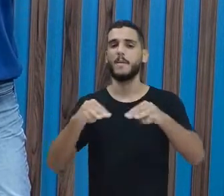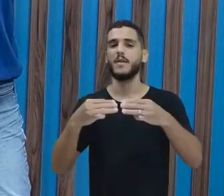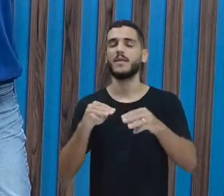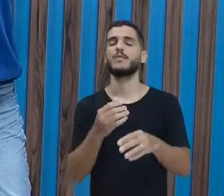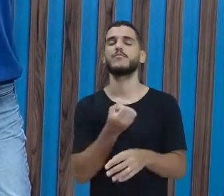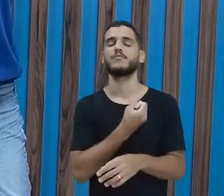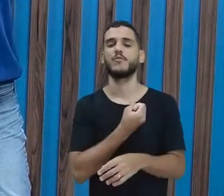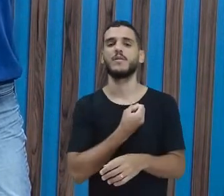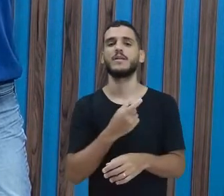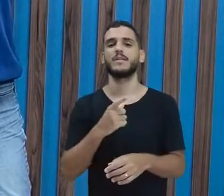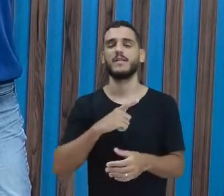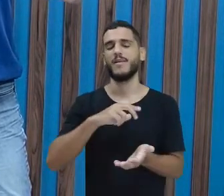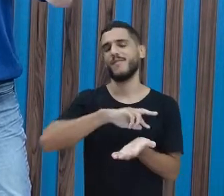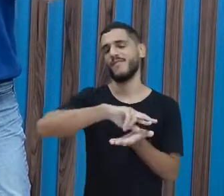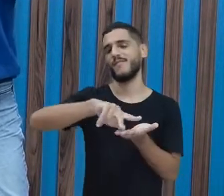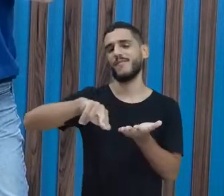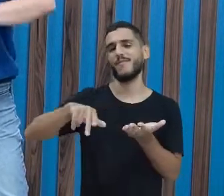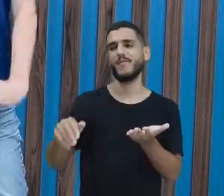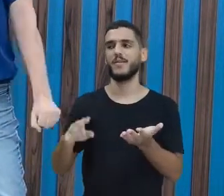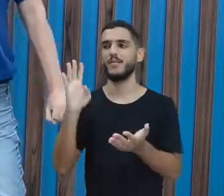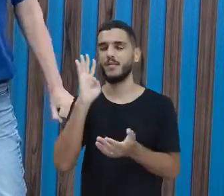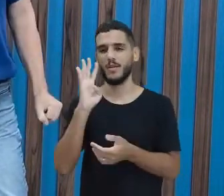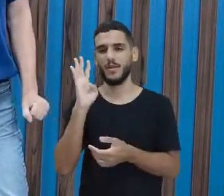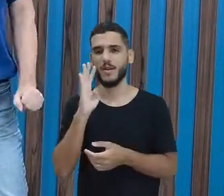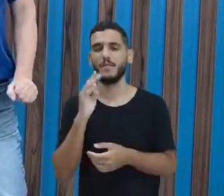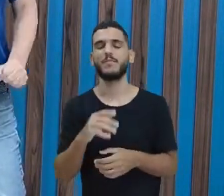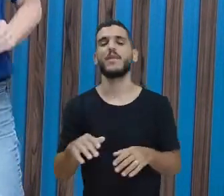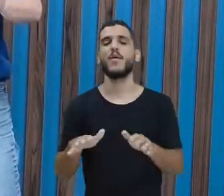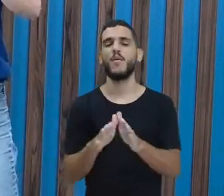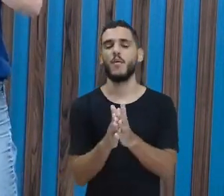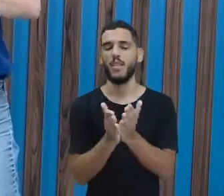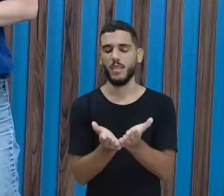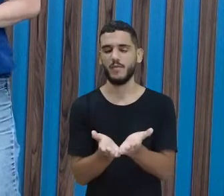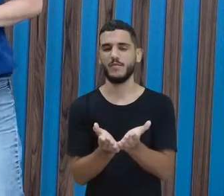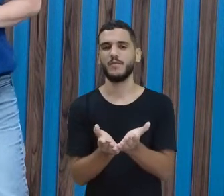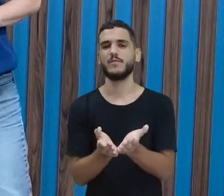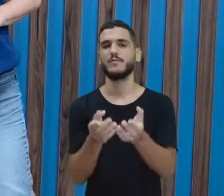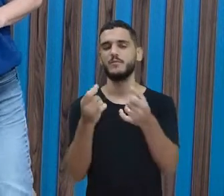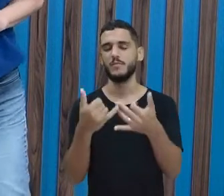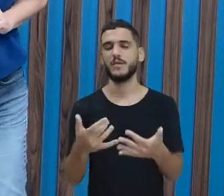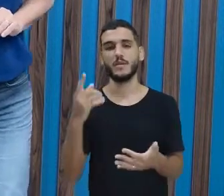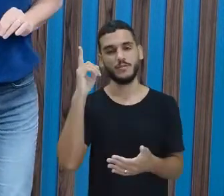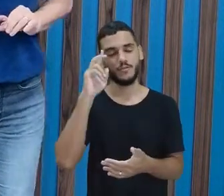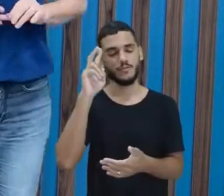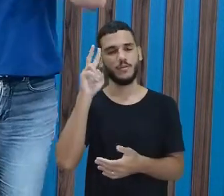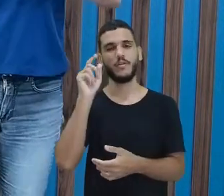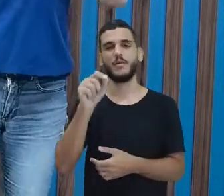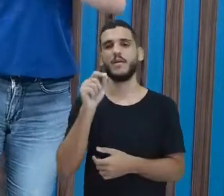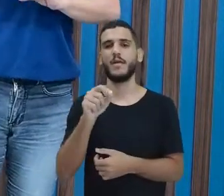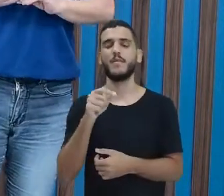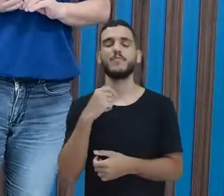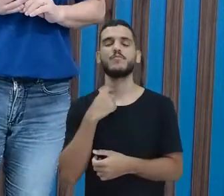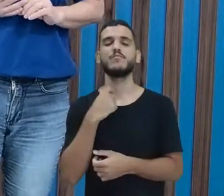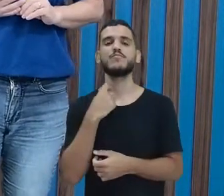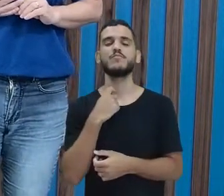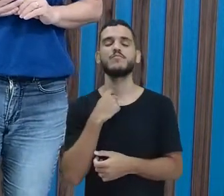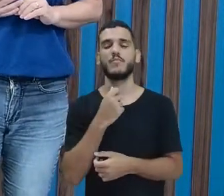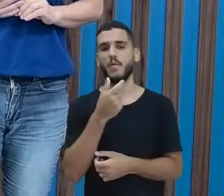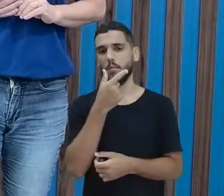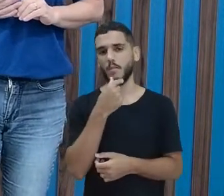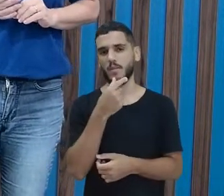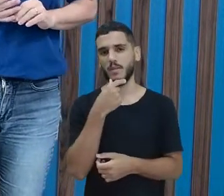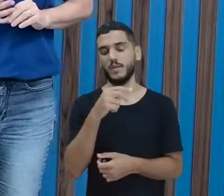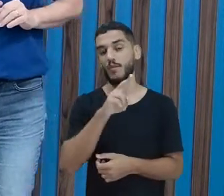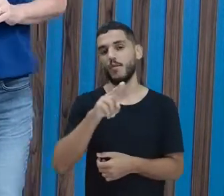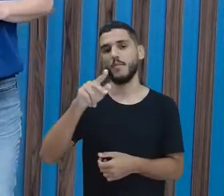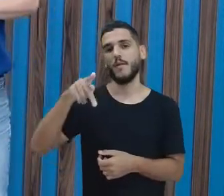tem um universo de coisas legais. Esse livrinho, Só Sei Que Foi Assim, ele conta a história de um menino chamado Planílio.